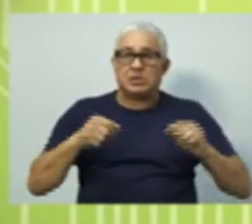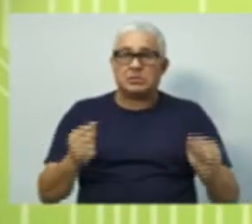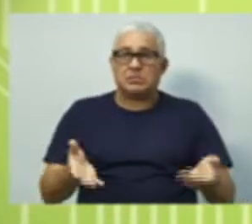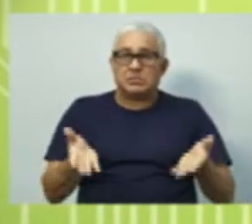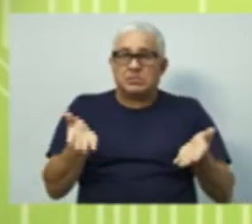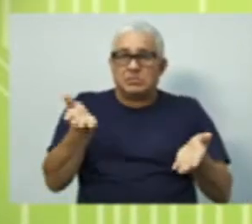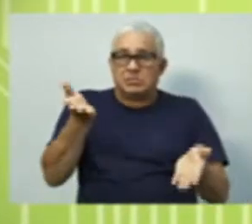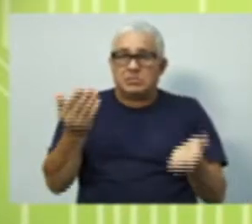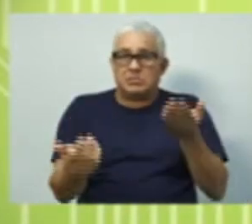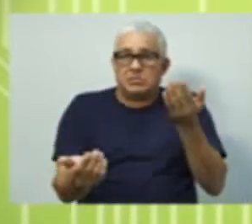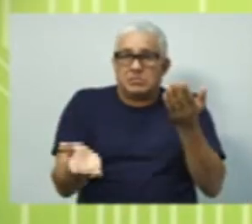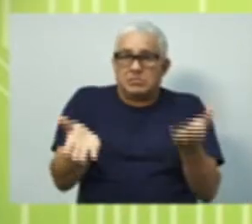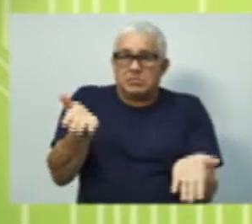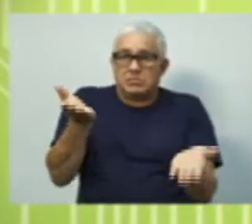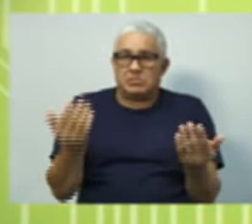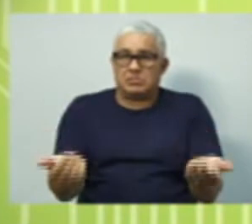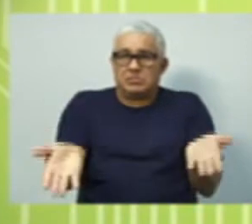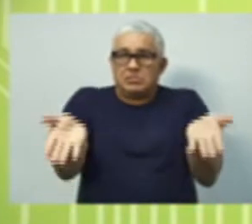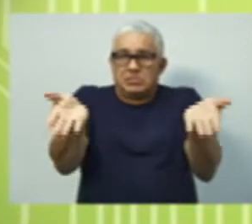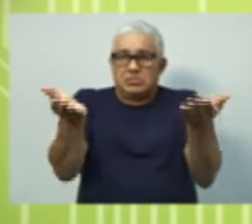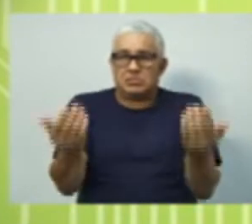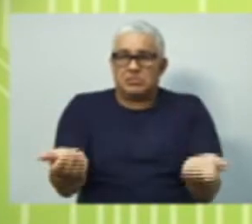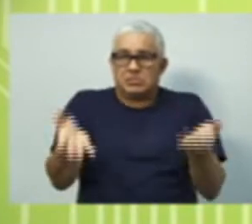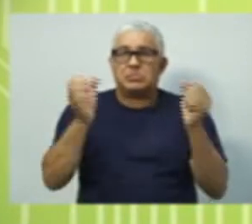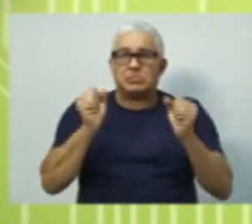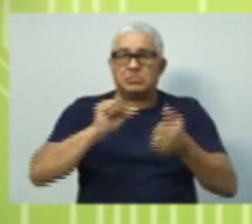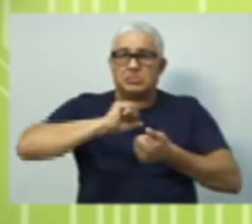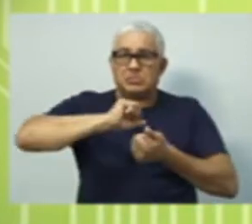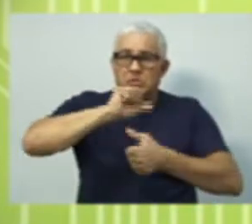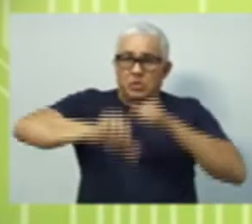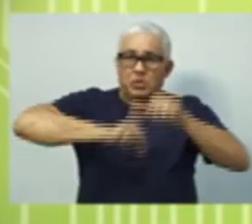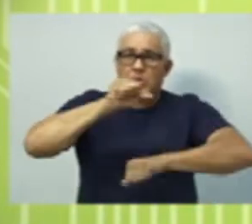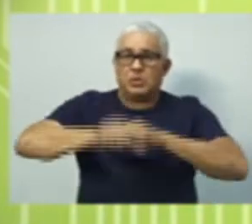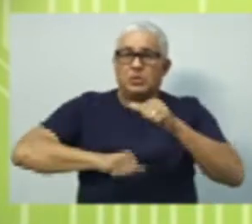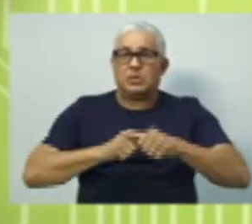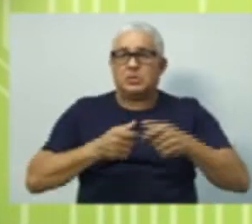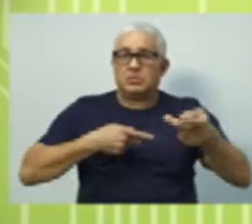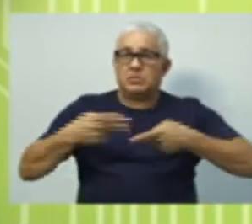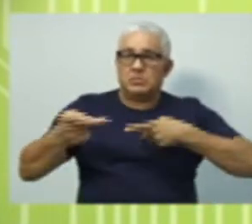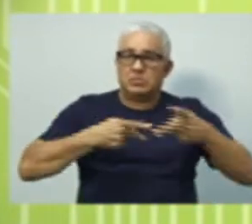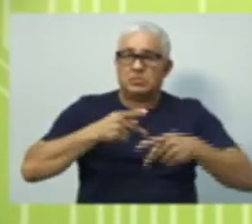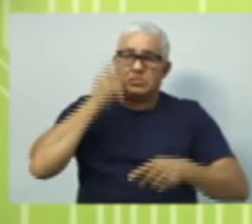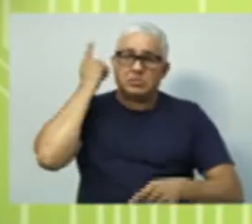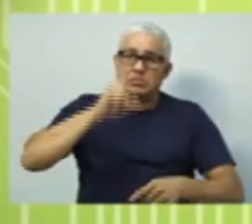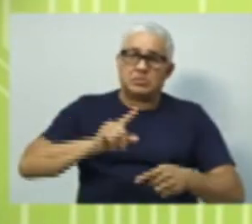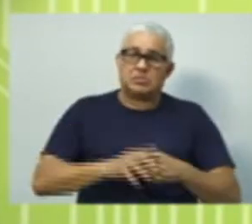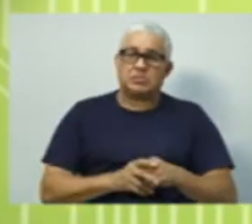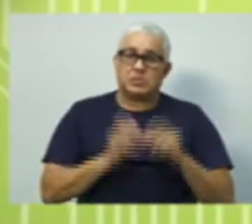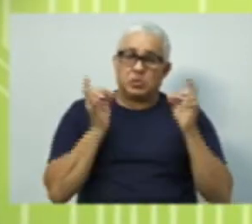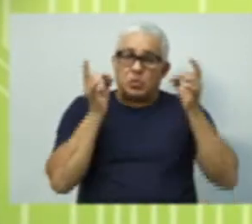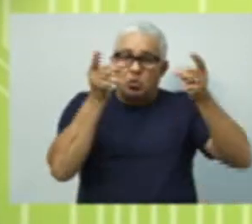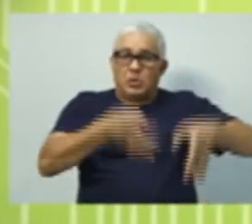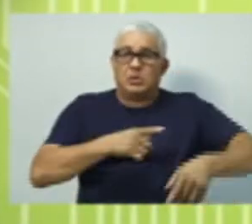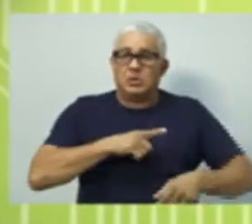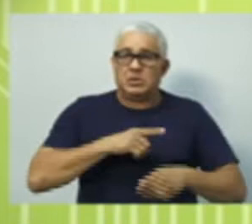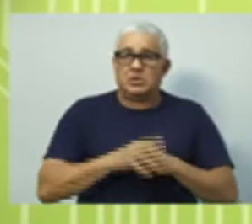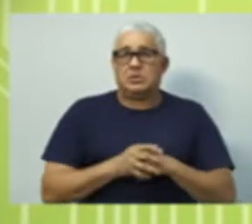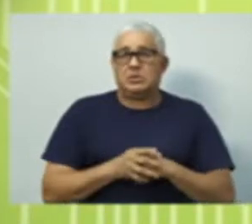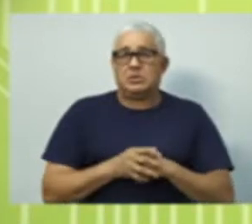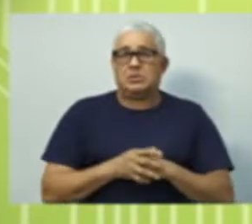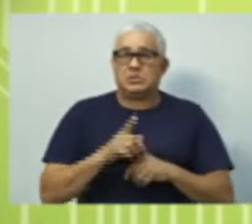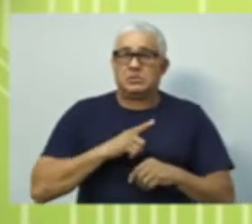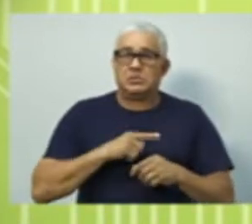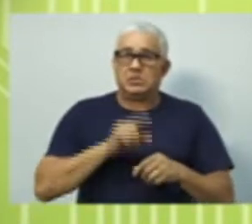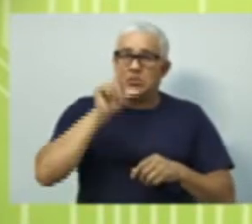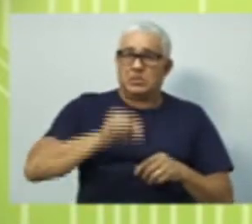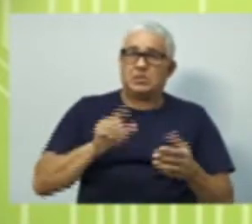para procurar ajustar. Quer dizer, ele pode mudar o plano de alcance dos resultados. Então não tem um resultado tão audacioso, tem um resultado